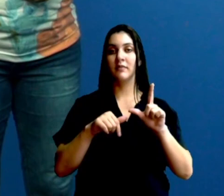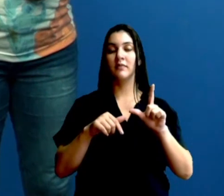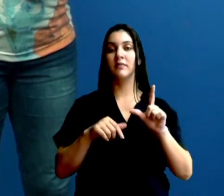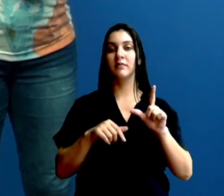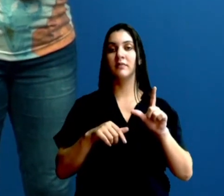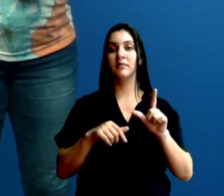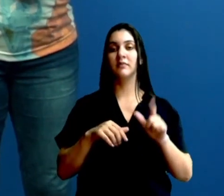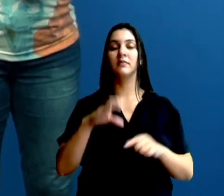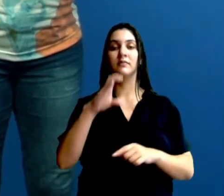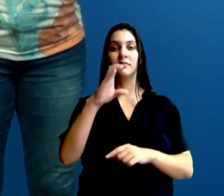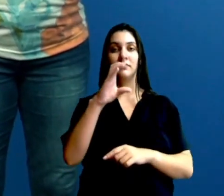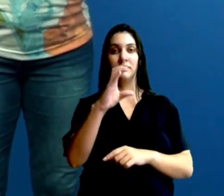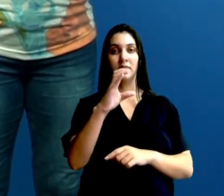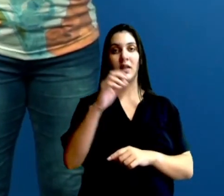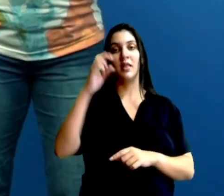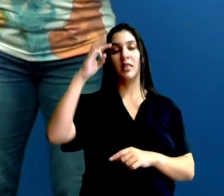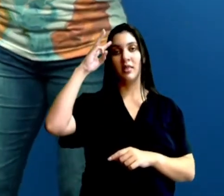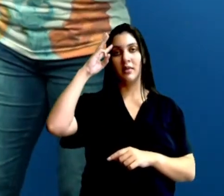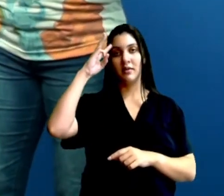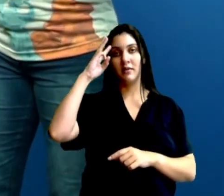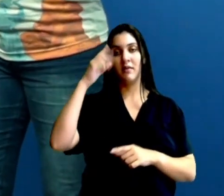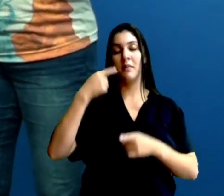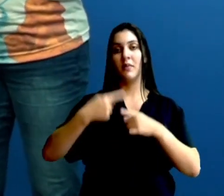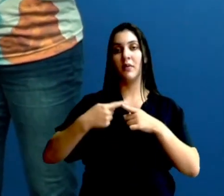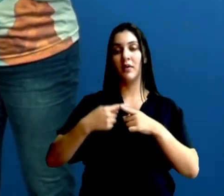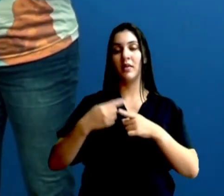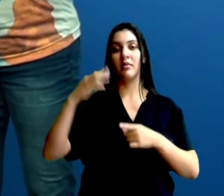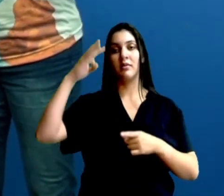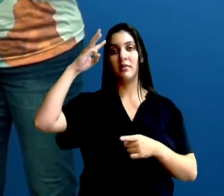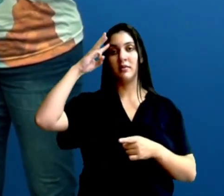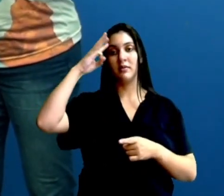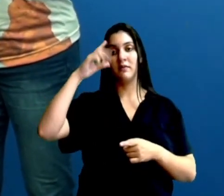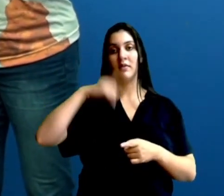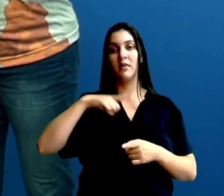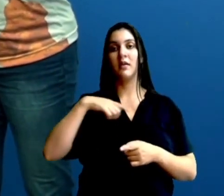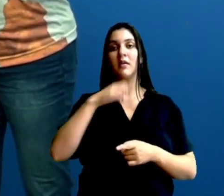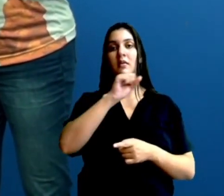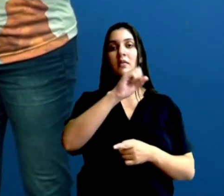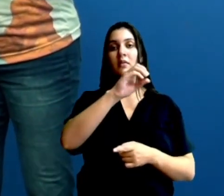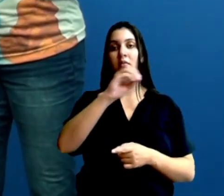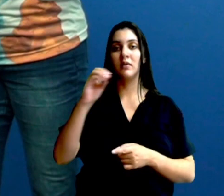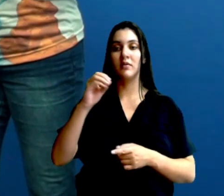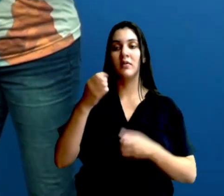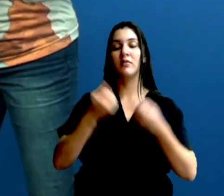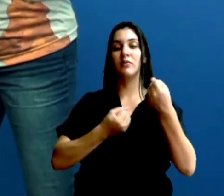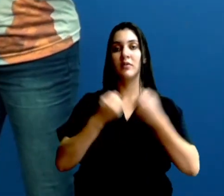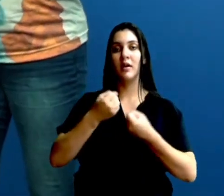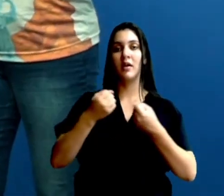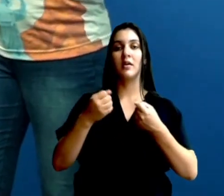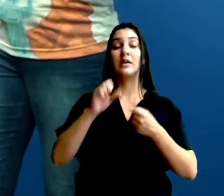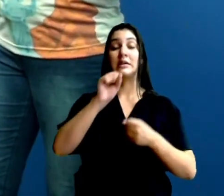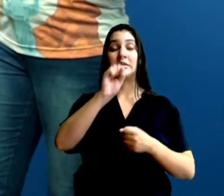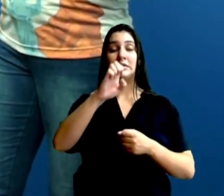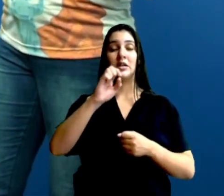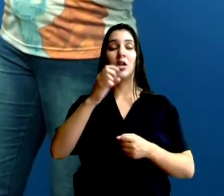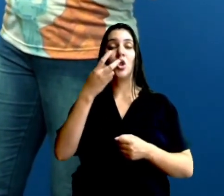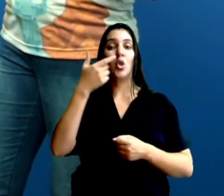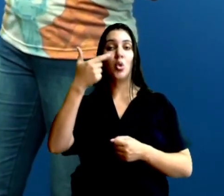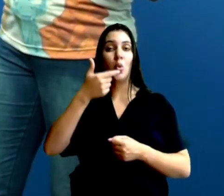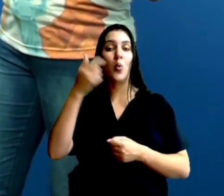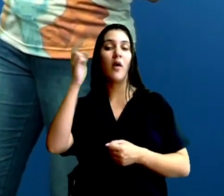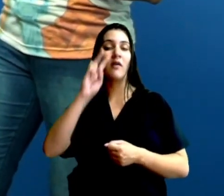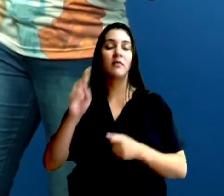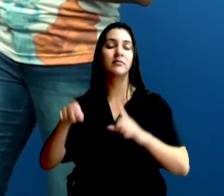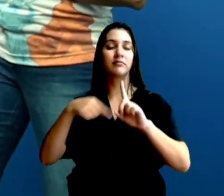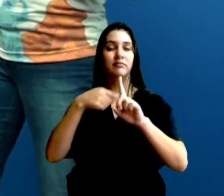letra C, terça-feira. Porque na terça-feira eu tenho 800 automóveis e se eu dobrar essa